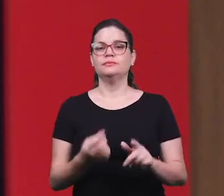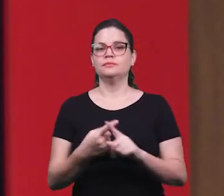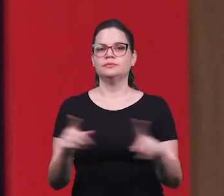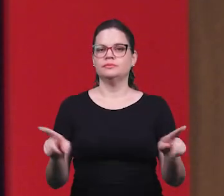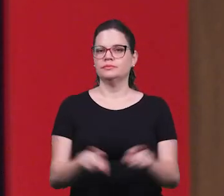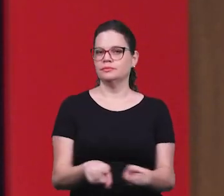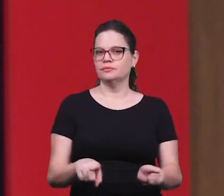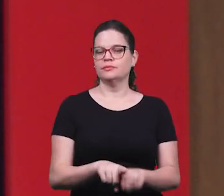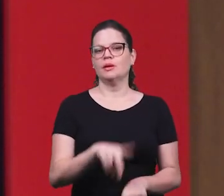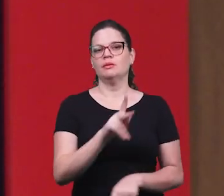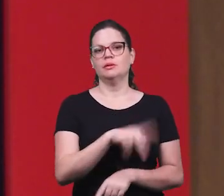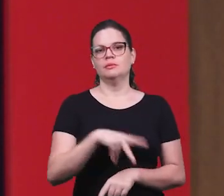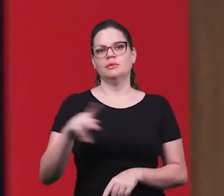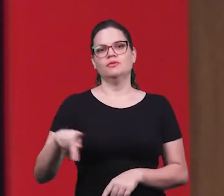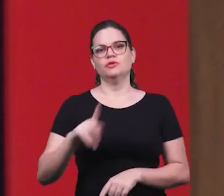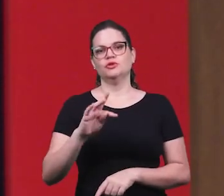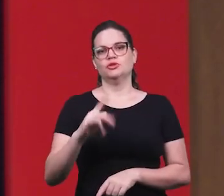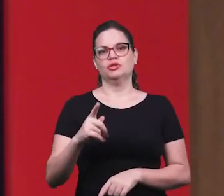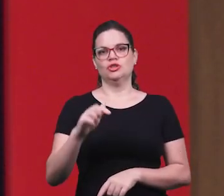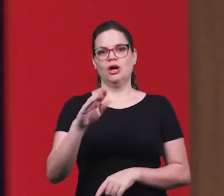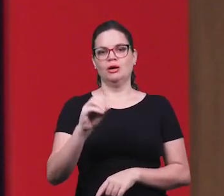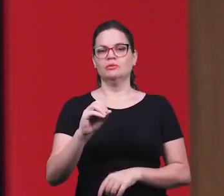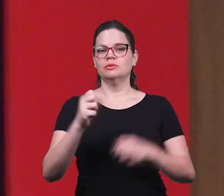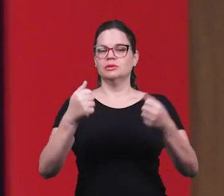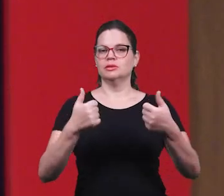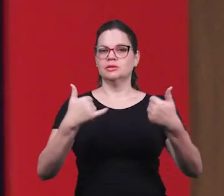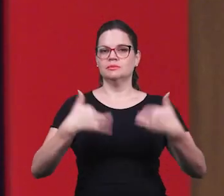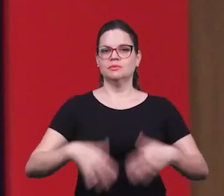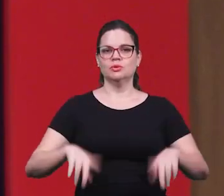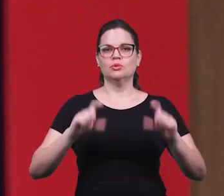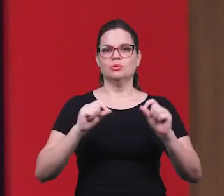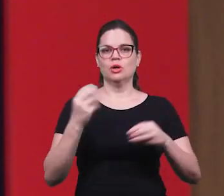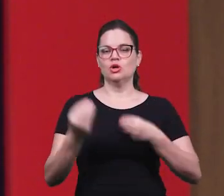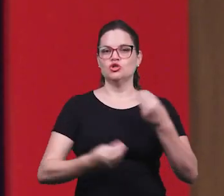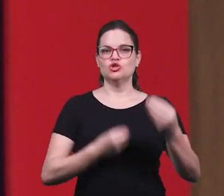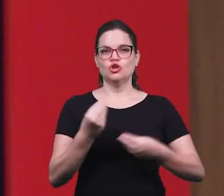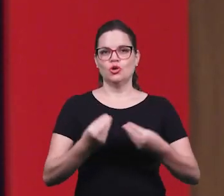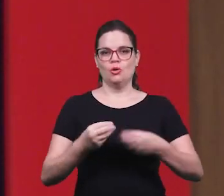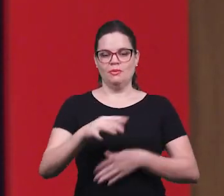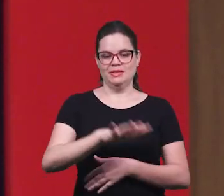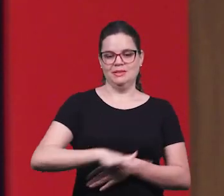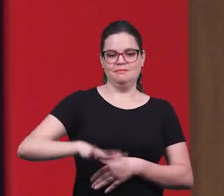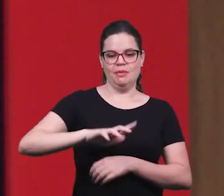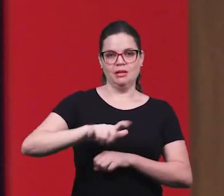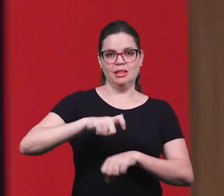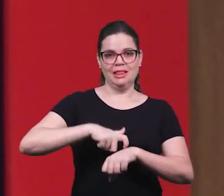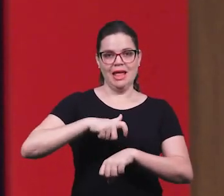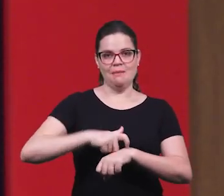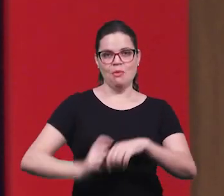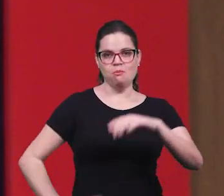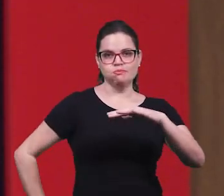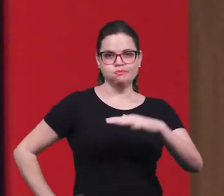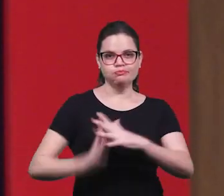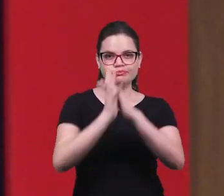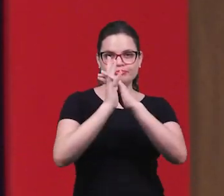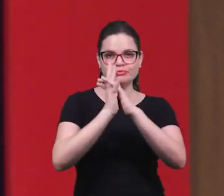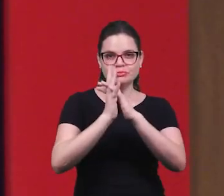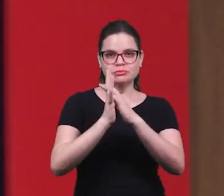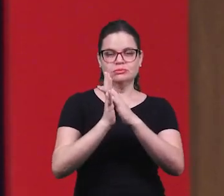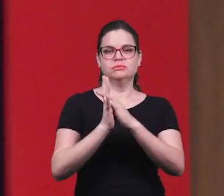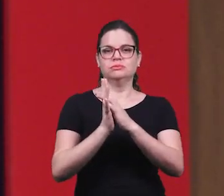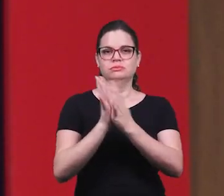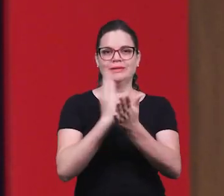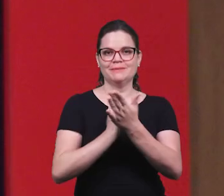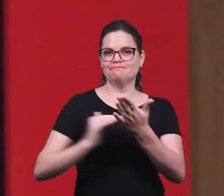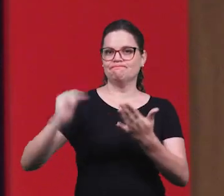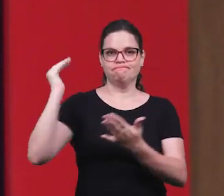falou aqui a respeito dessa superação dos limites do espaço e do tempo. E justamente sobre